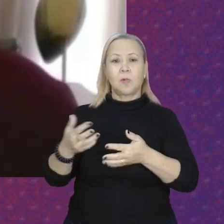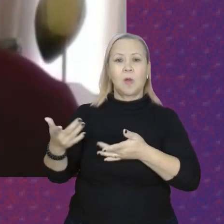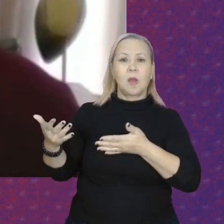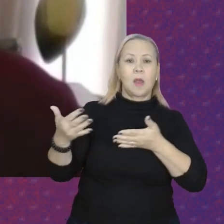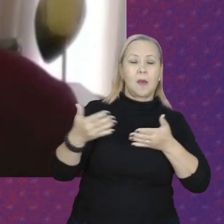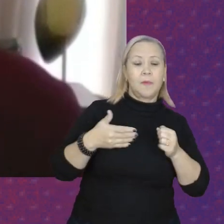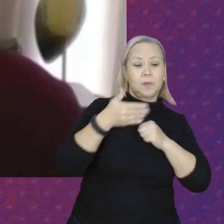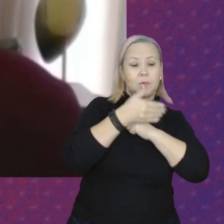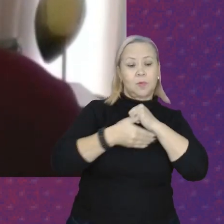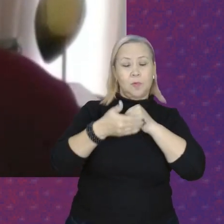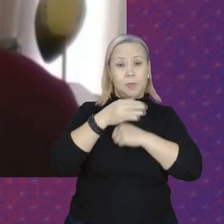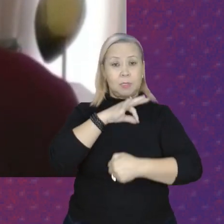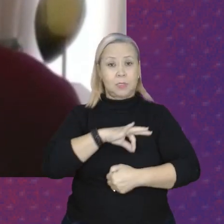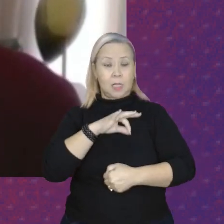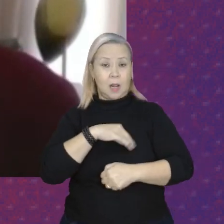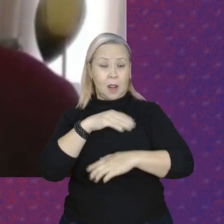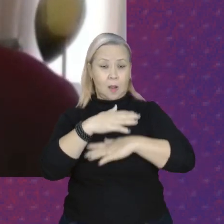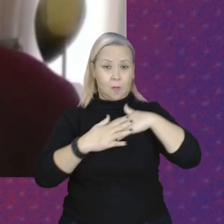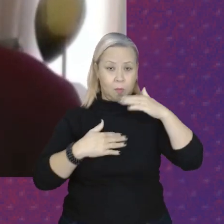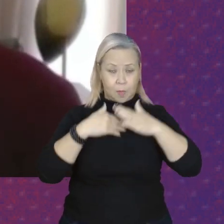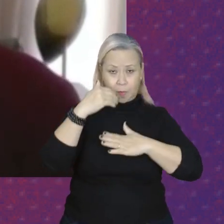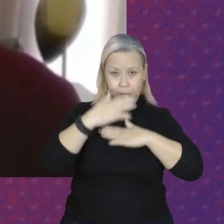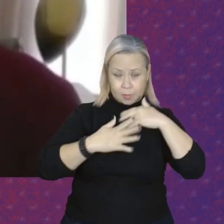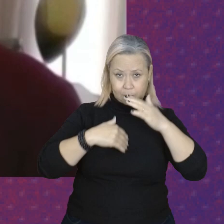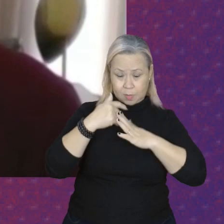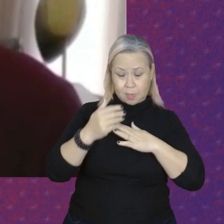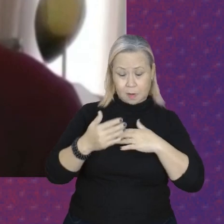piso salarial profissional. Então, as